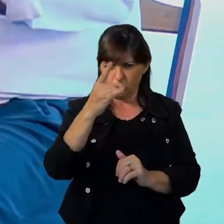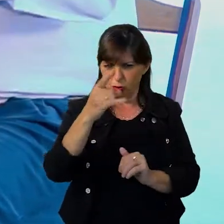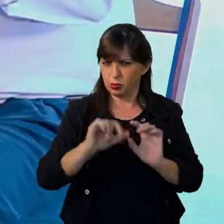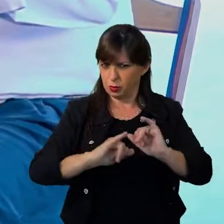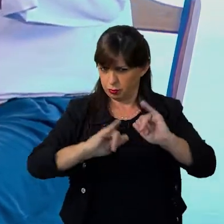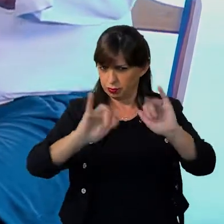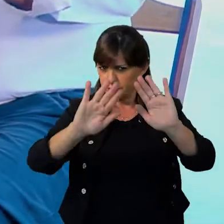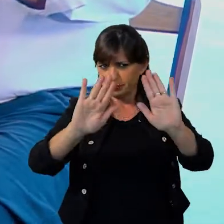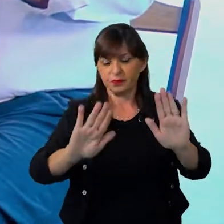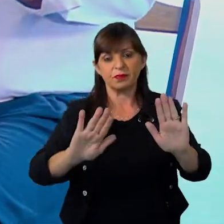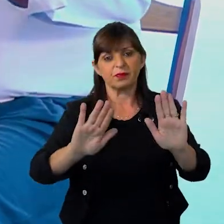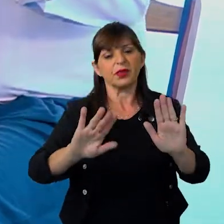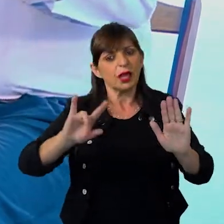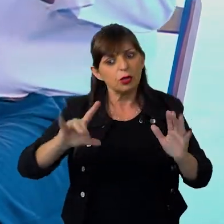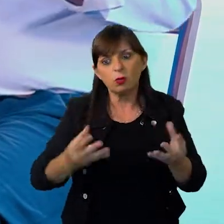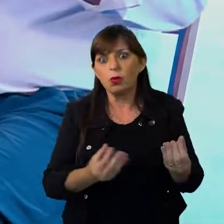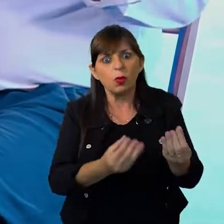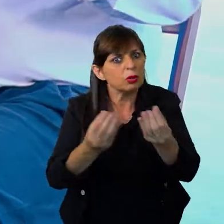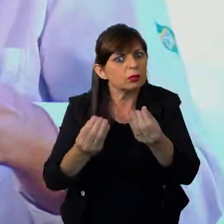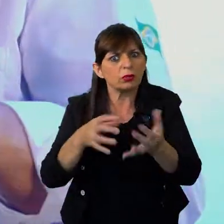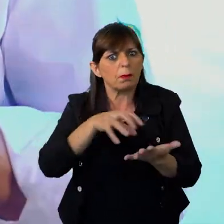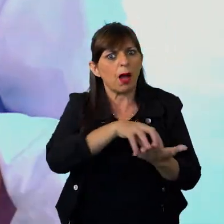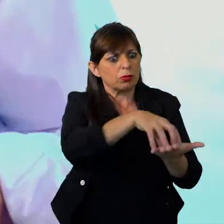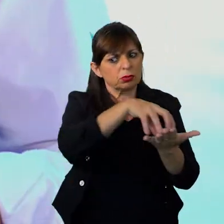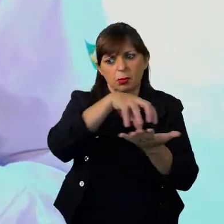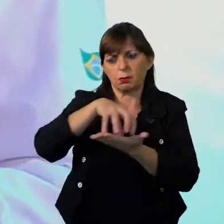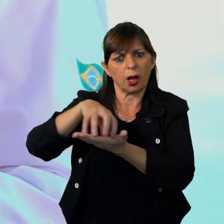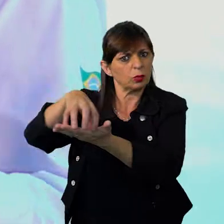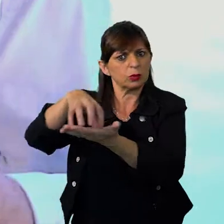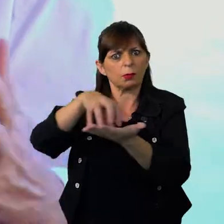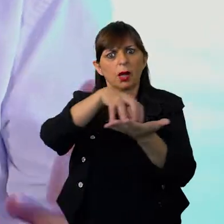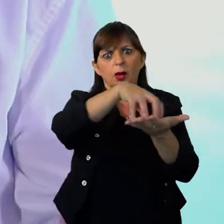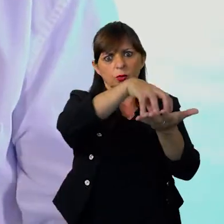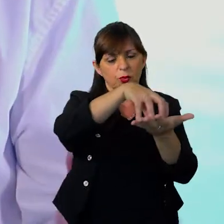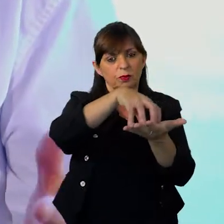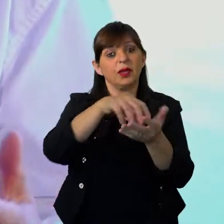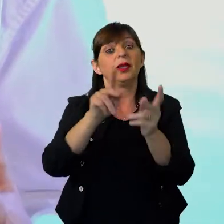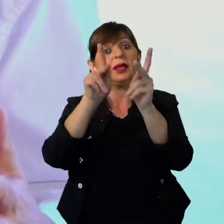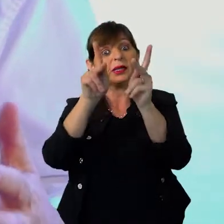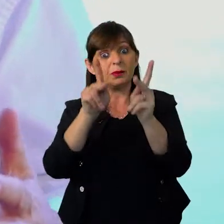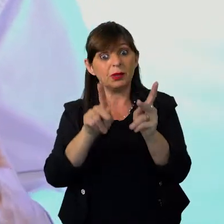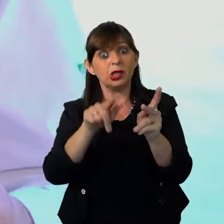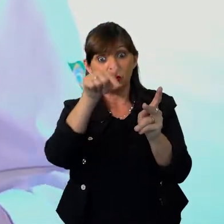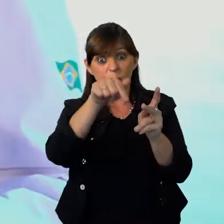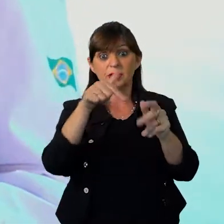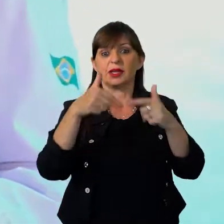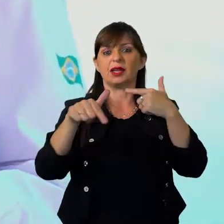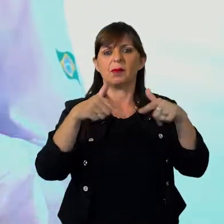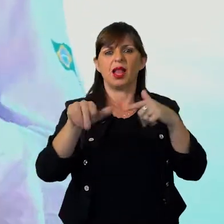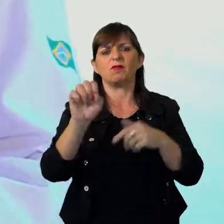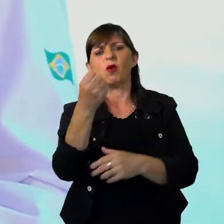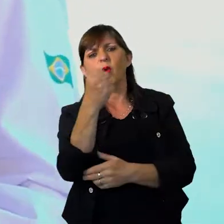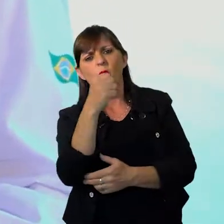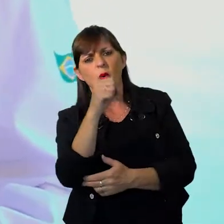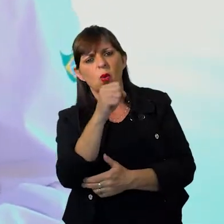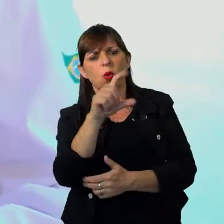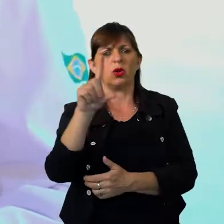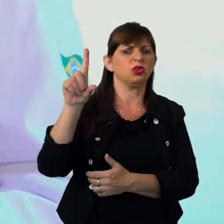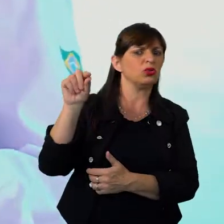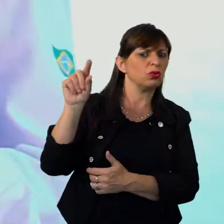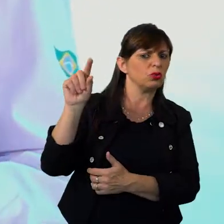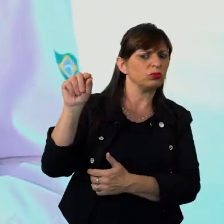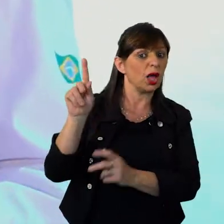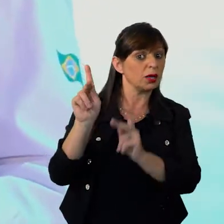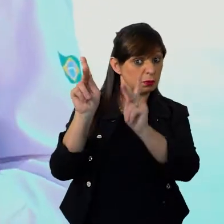é importante dizer que esses vão ser US que viajavam em 8 10 homens e um prático